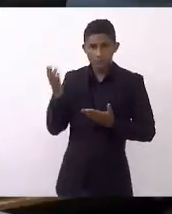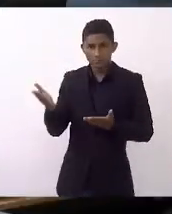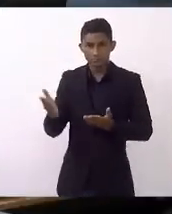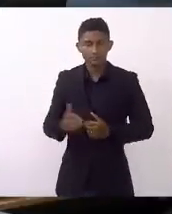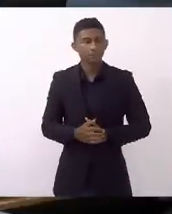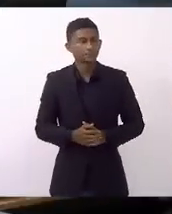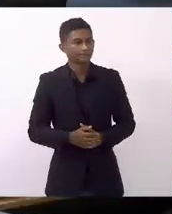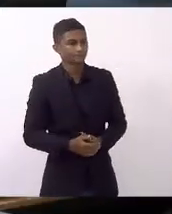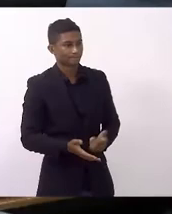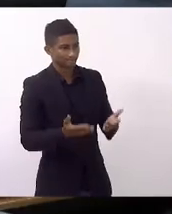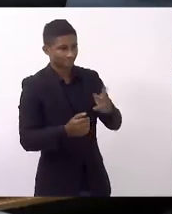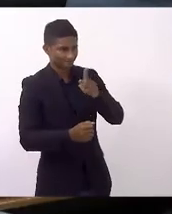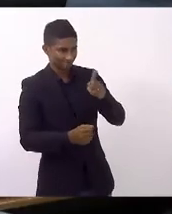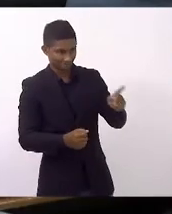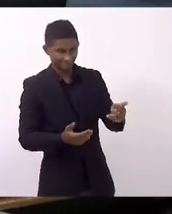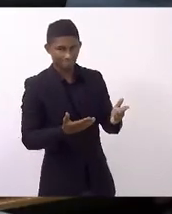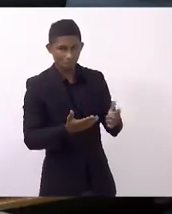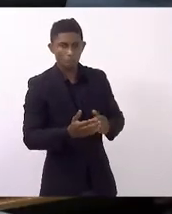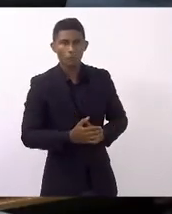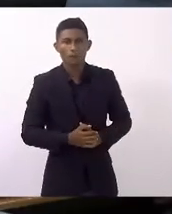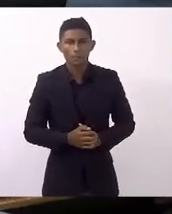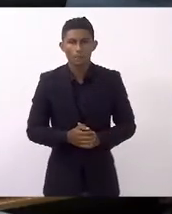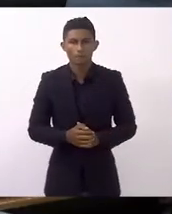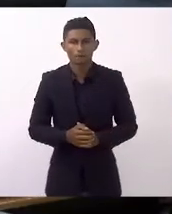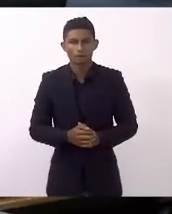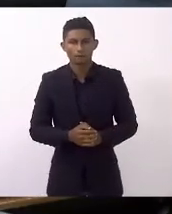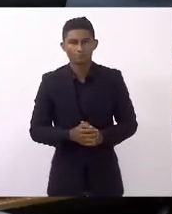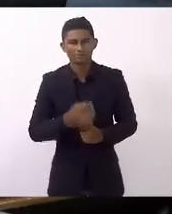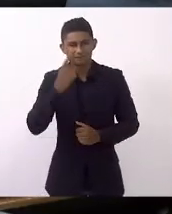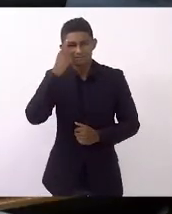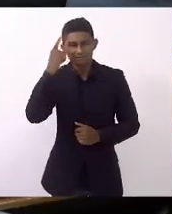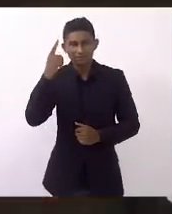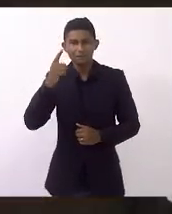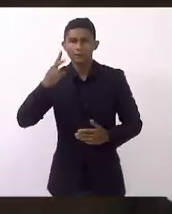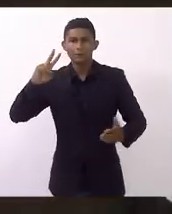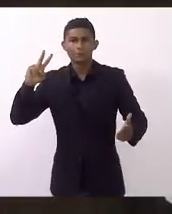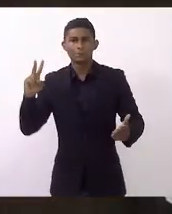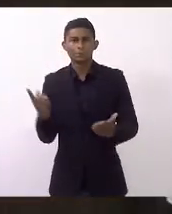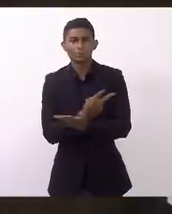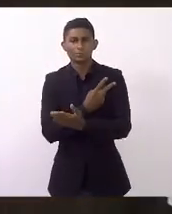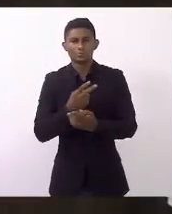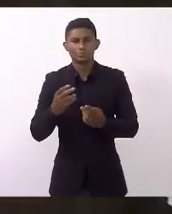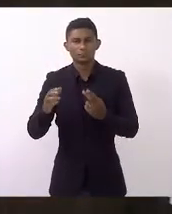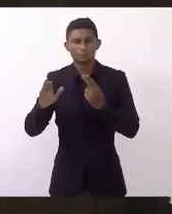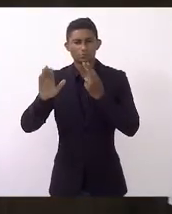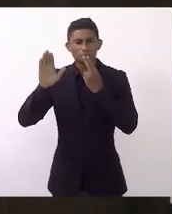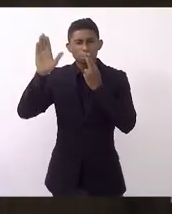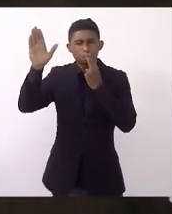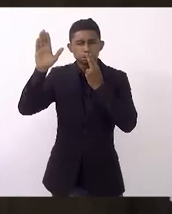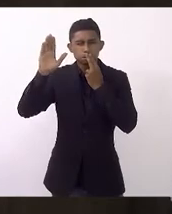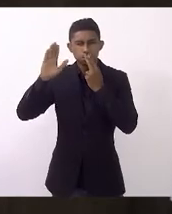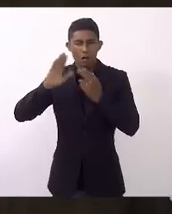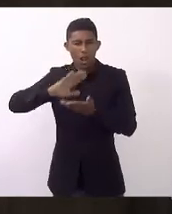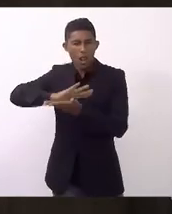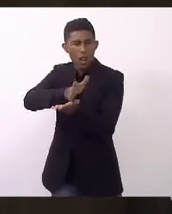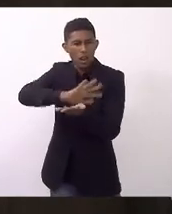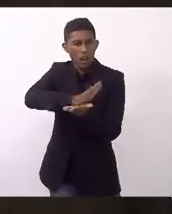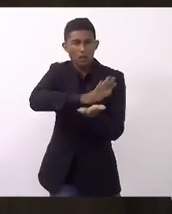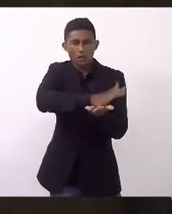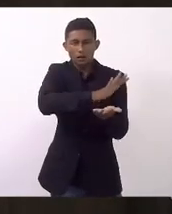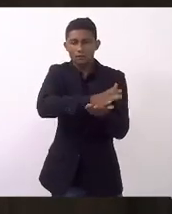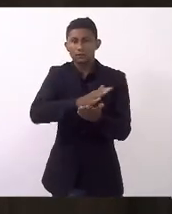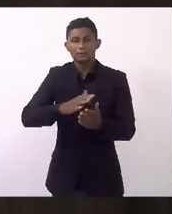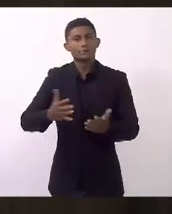presidente, o Holocausto foi um crime contra a humanidade. Dito